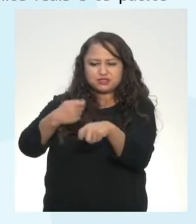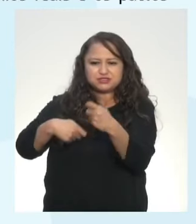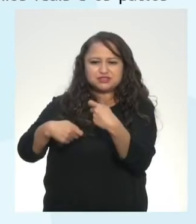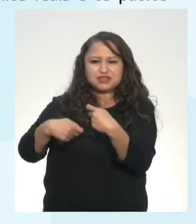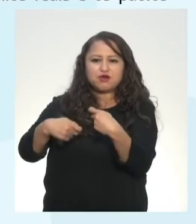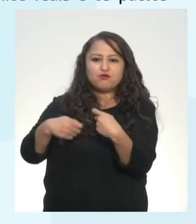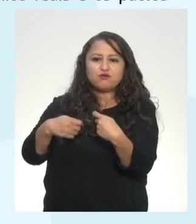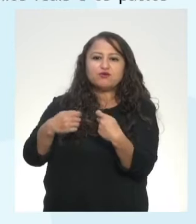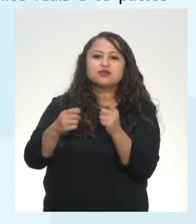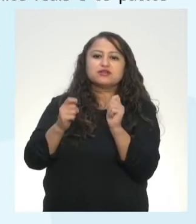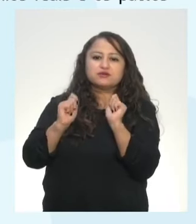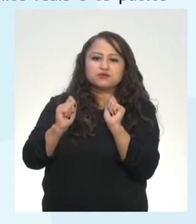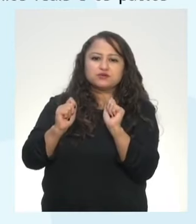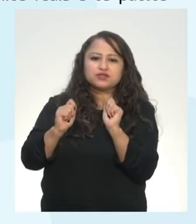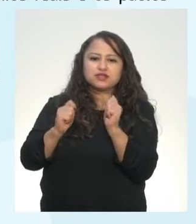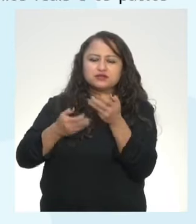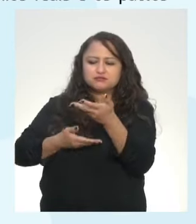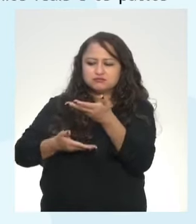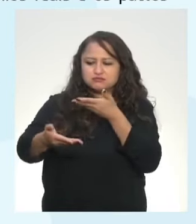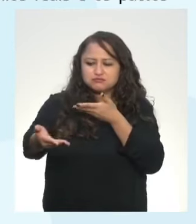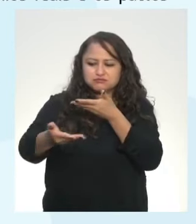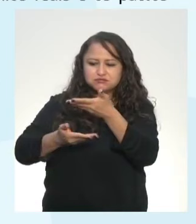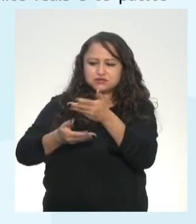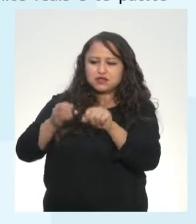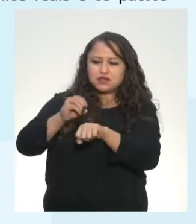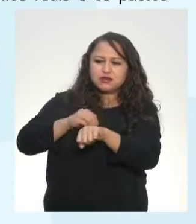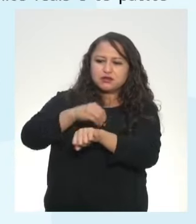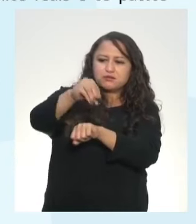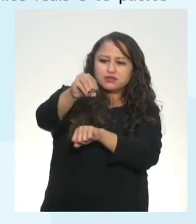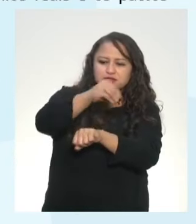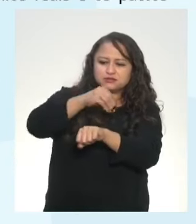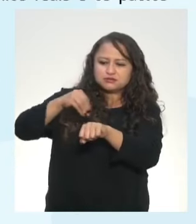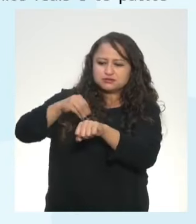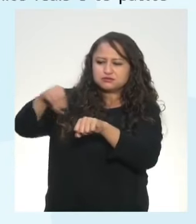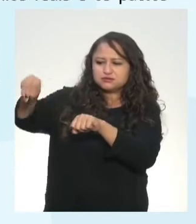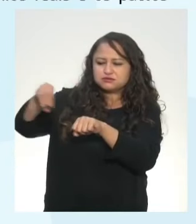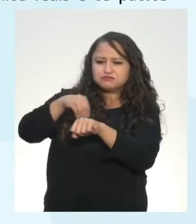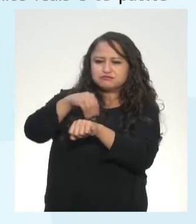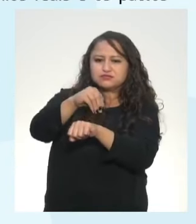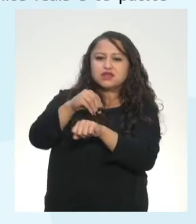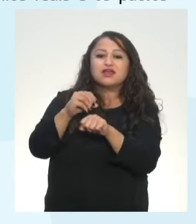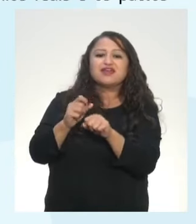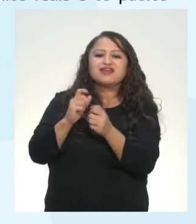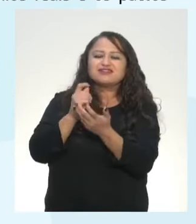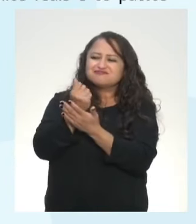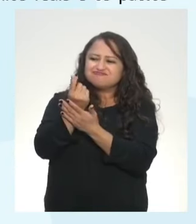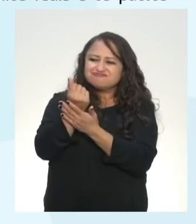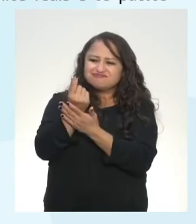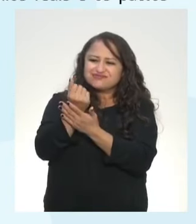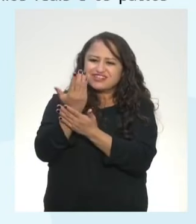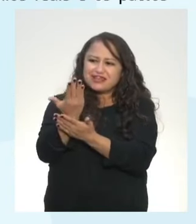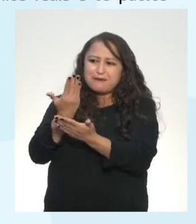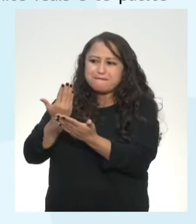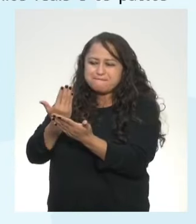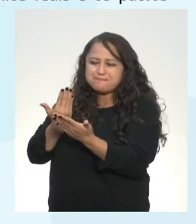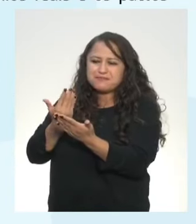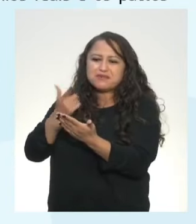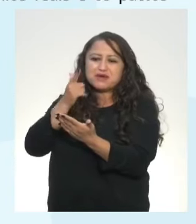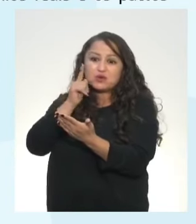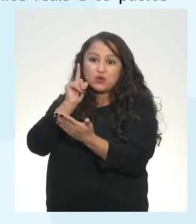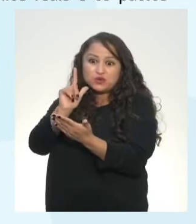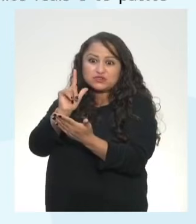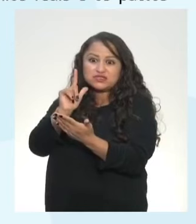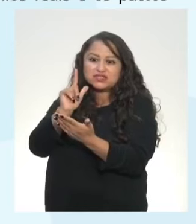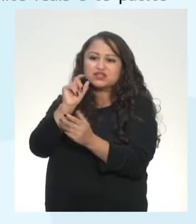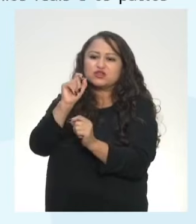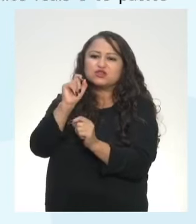basicamente é exportar mais do que importar, né, ganhar mais do que gastar, e o